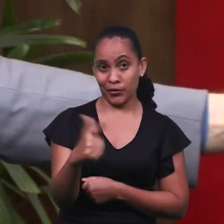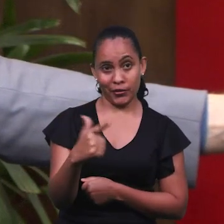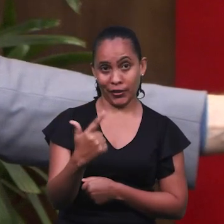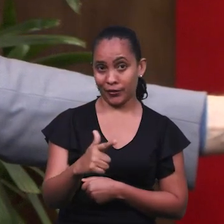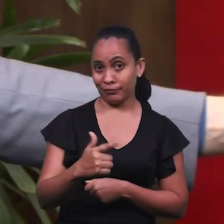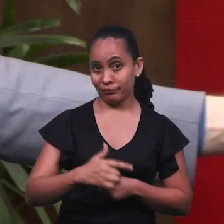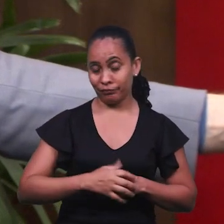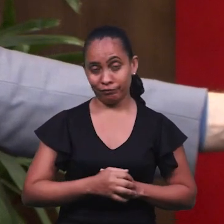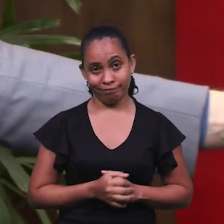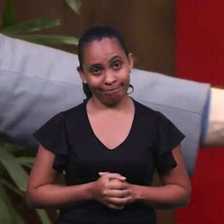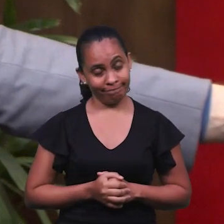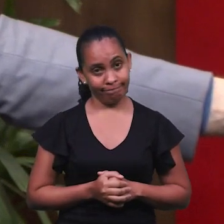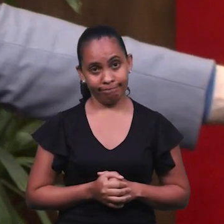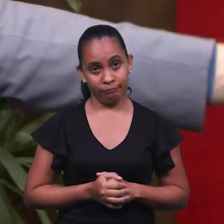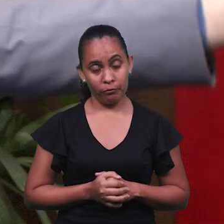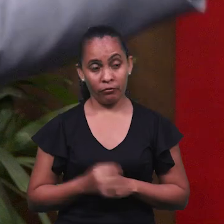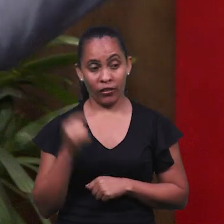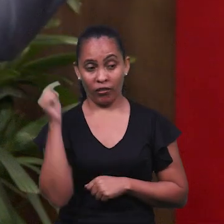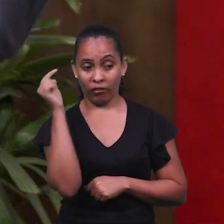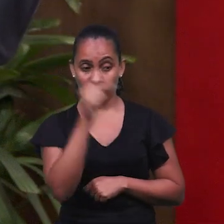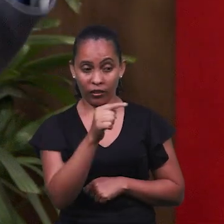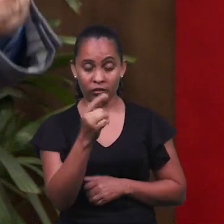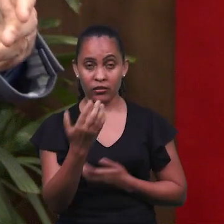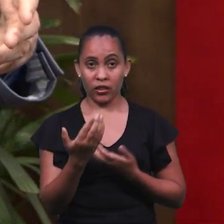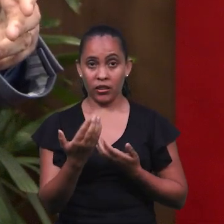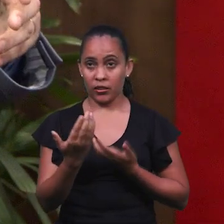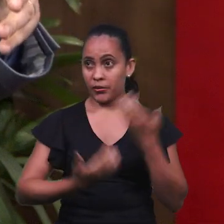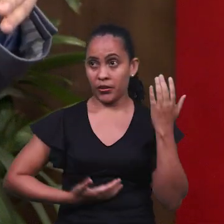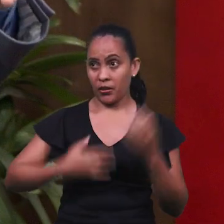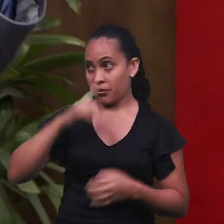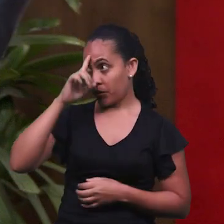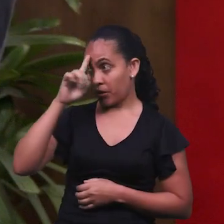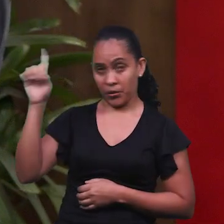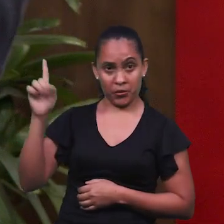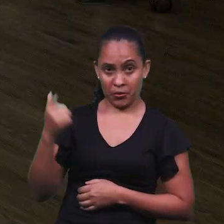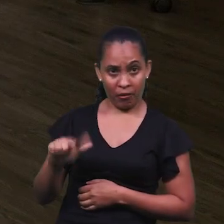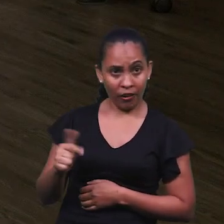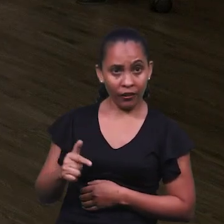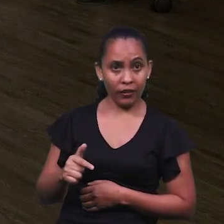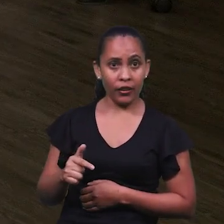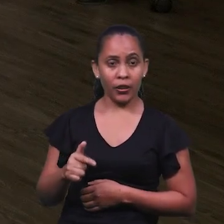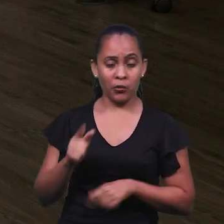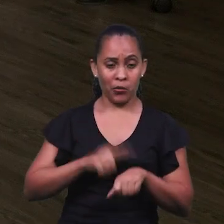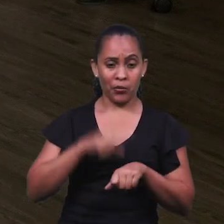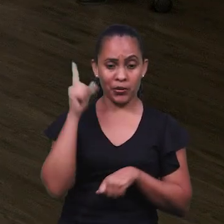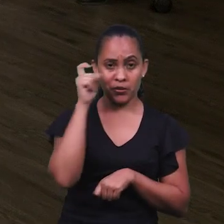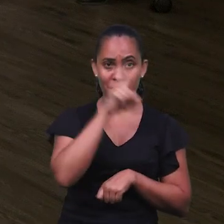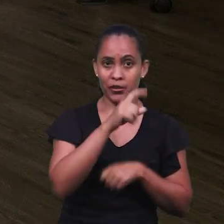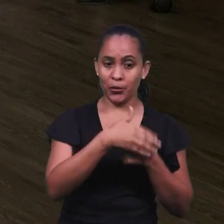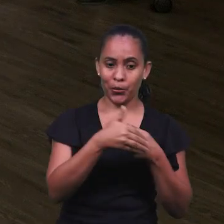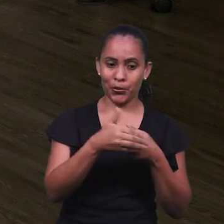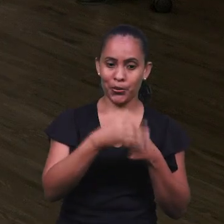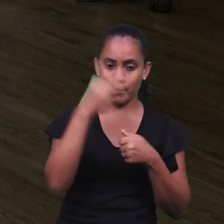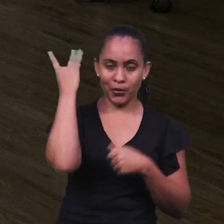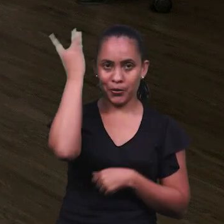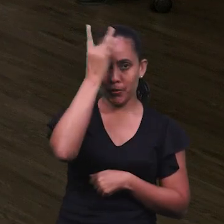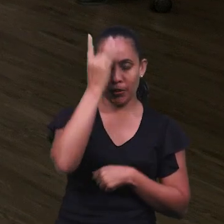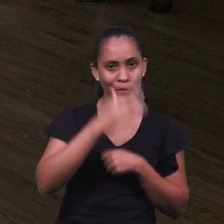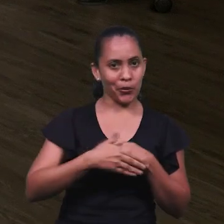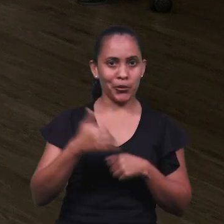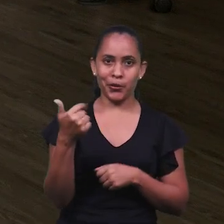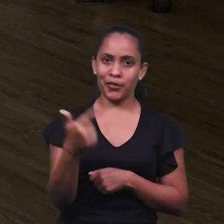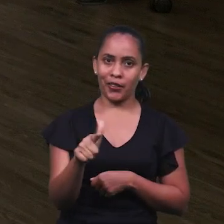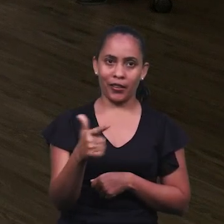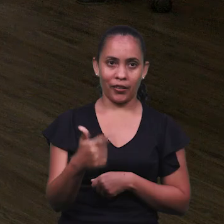Josias colocou aqui? Aquele que não serve a Deus, quando ele passa pelas aflições, ele não tem o consolo do Espírito Santo. Vocês